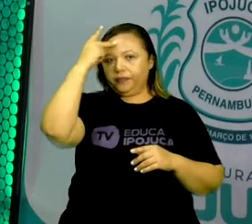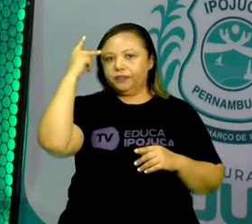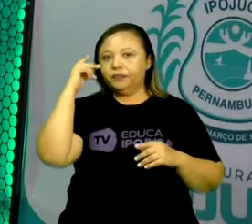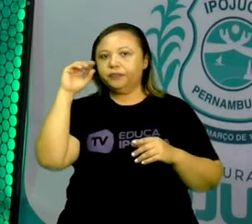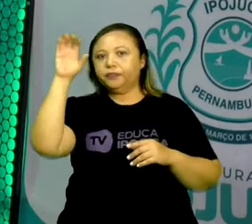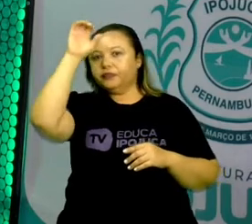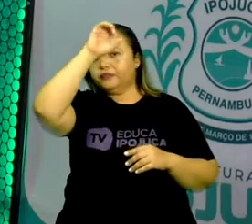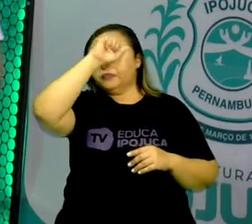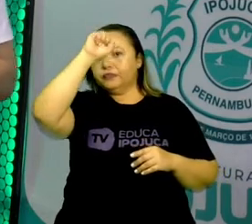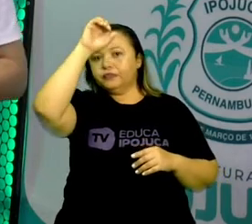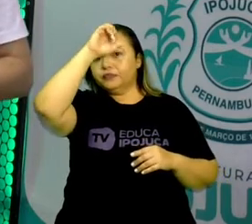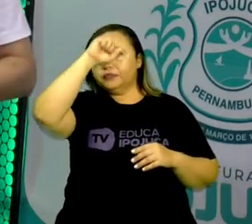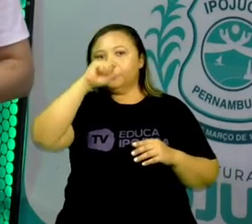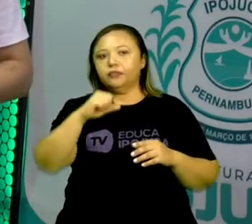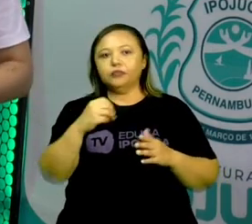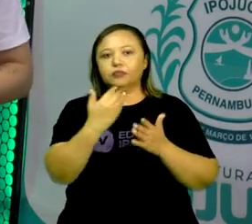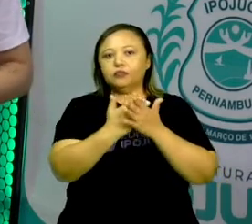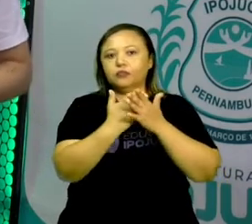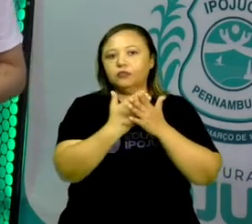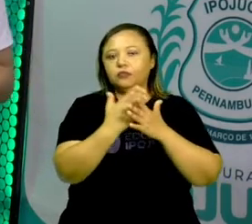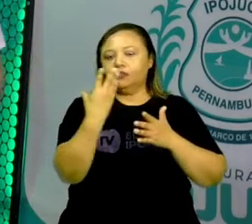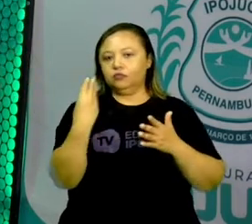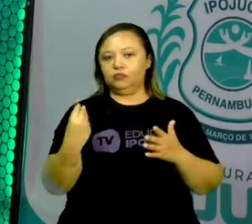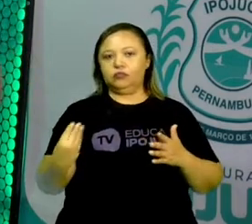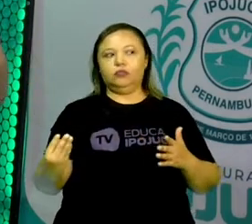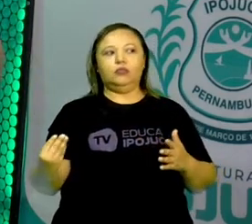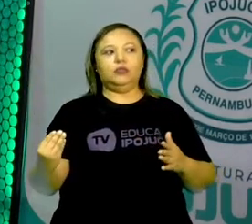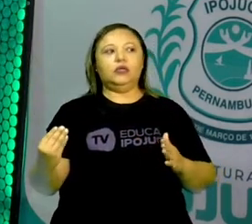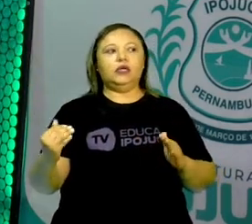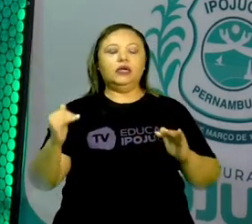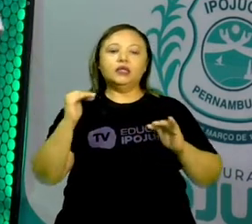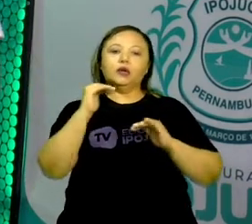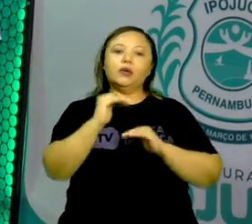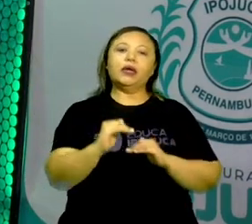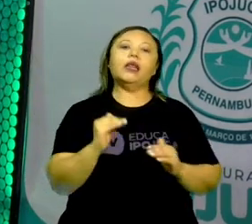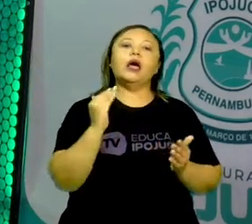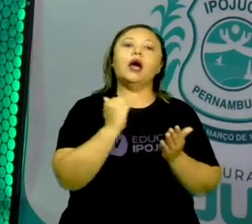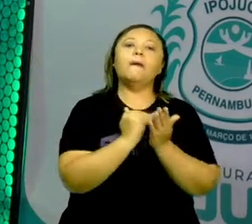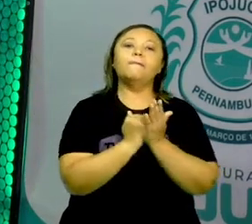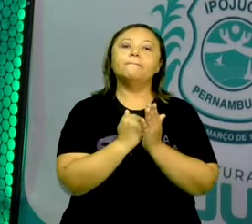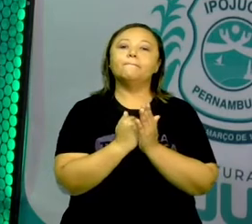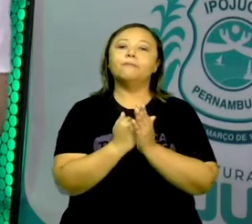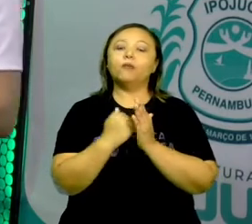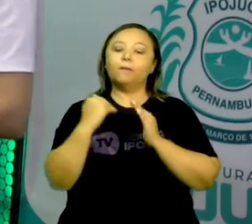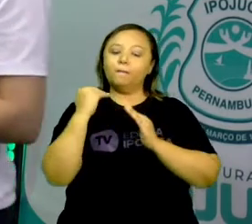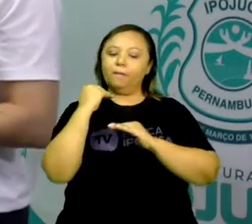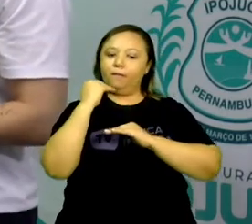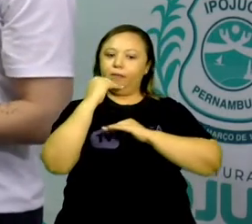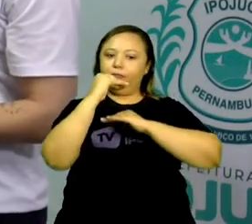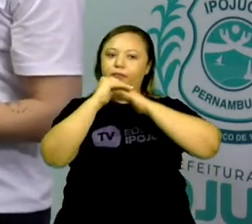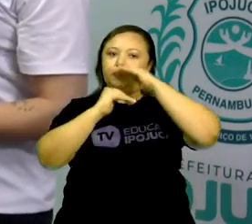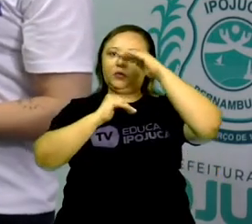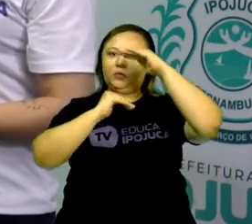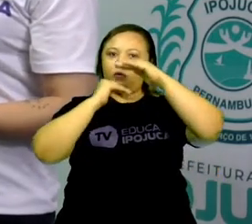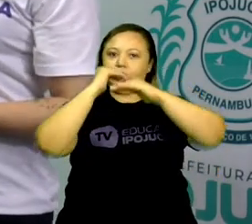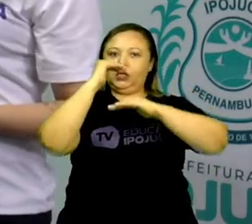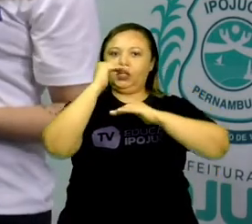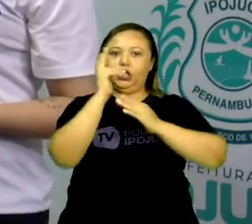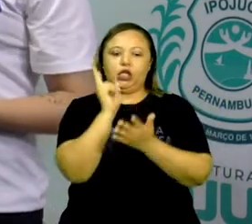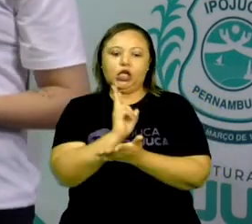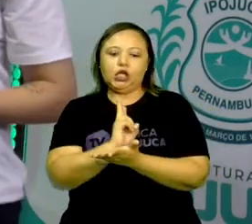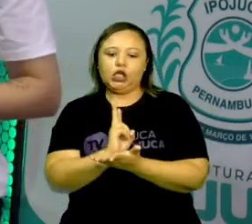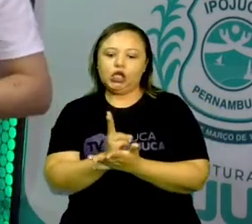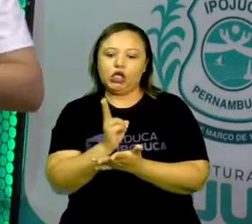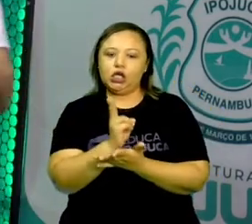poder aquisitivo, ela acaba predominando sobre as outras variações da língua, certo? Elas